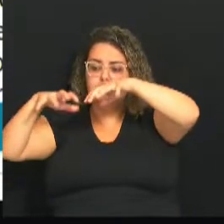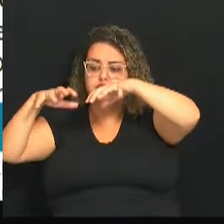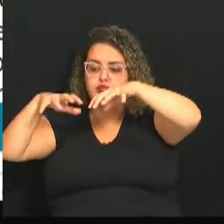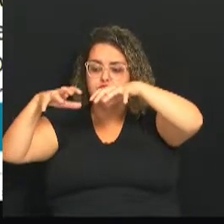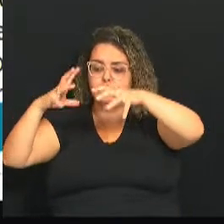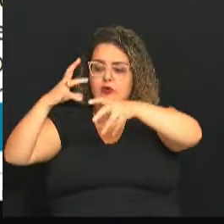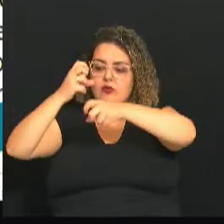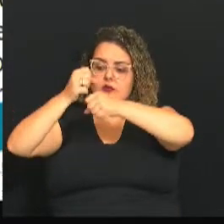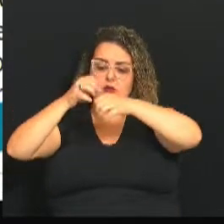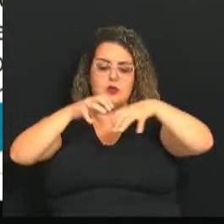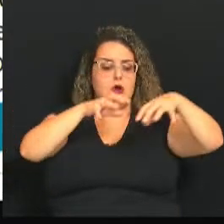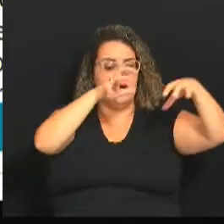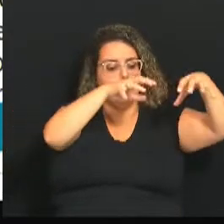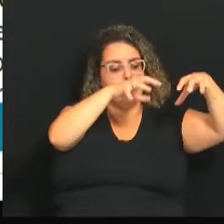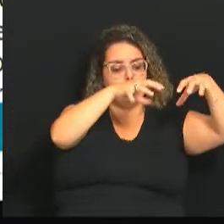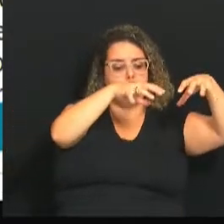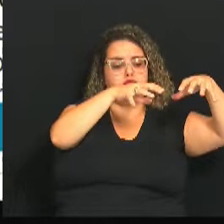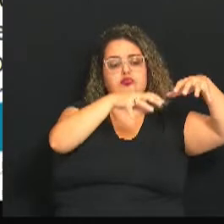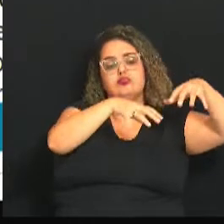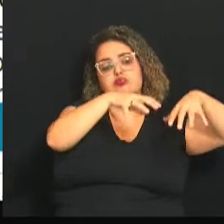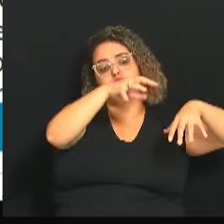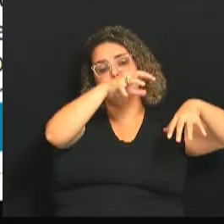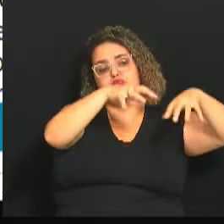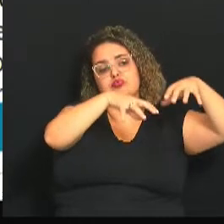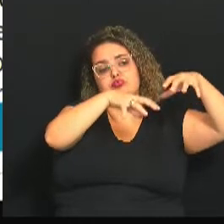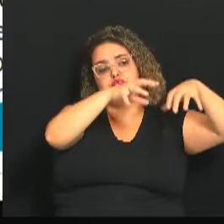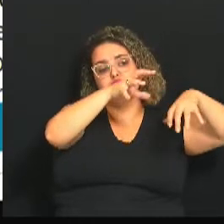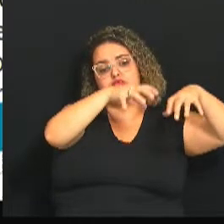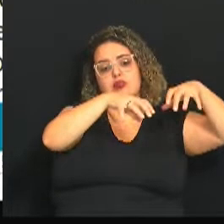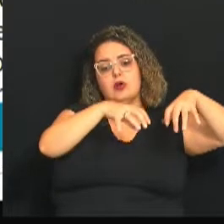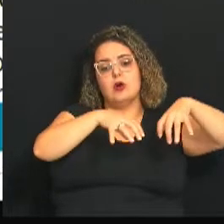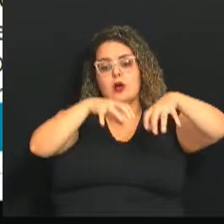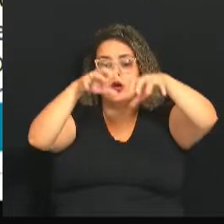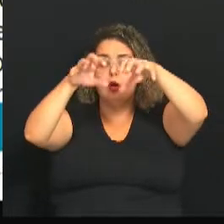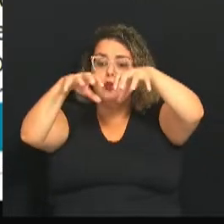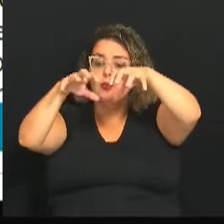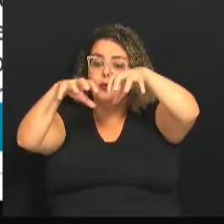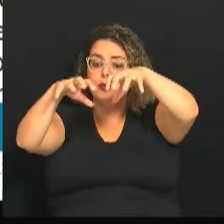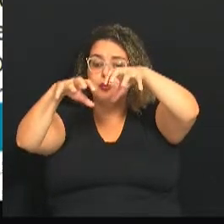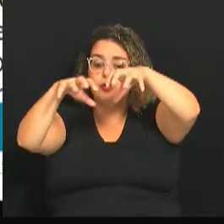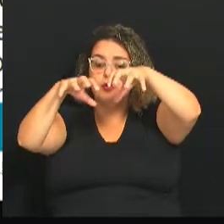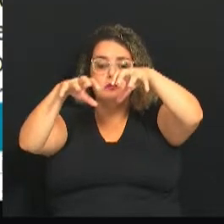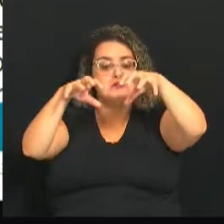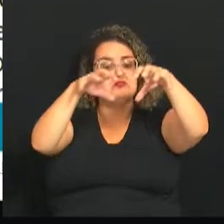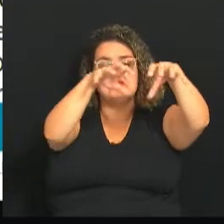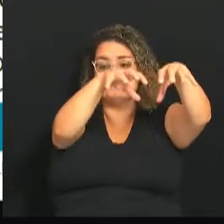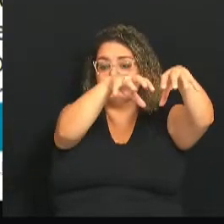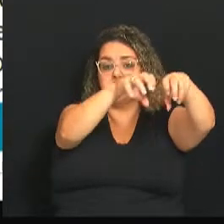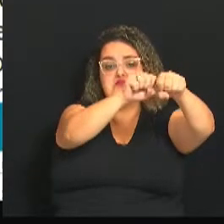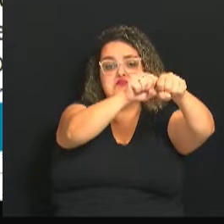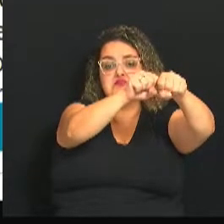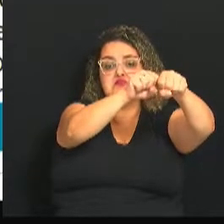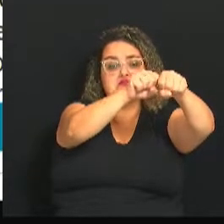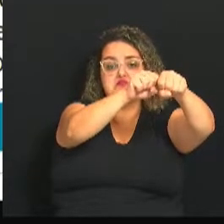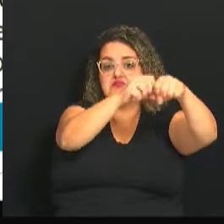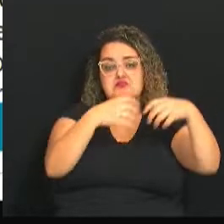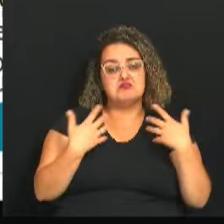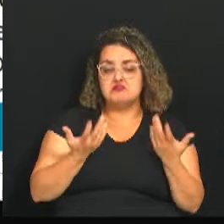forte em um ponto, uma região da cidade, provoca estragos lá, e em outro ponto da cidade nem